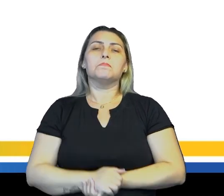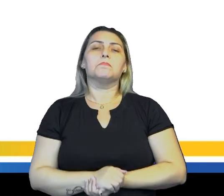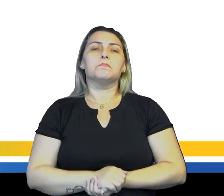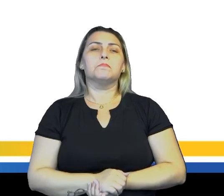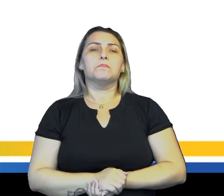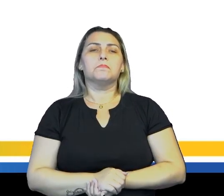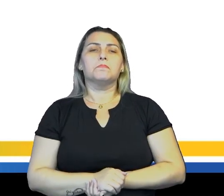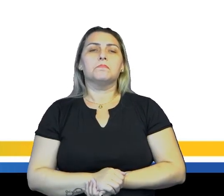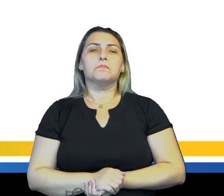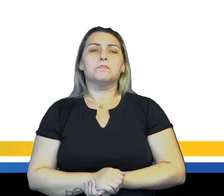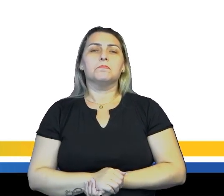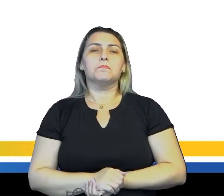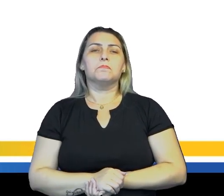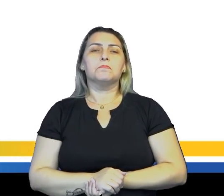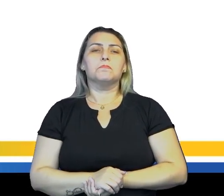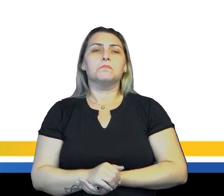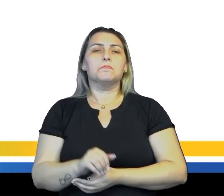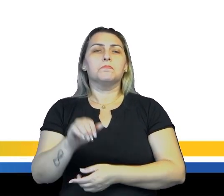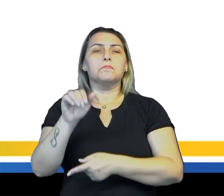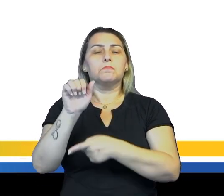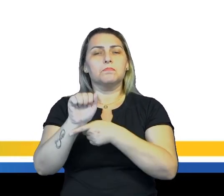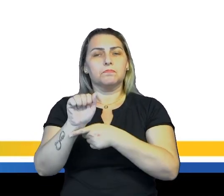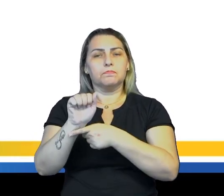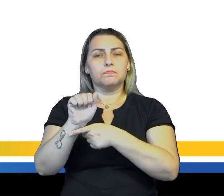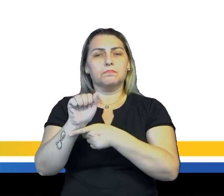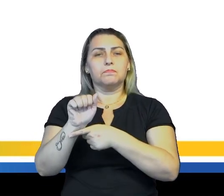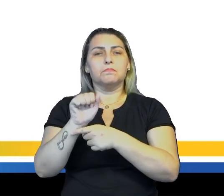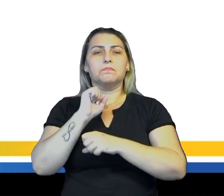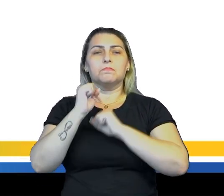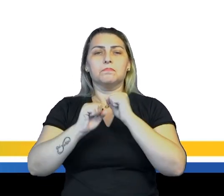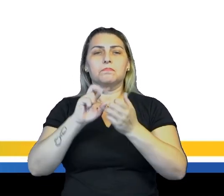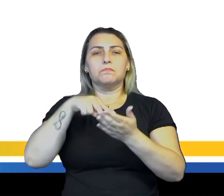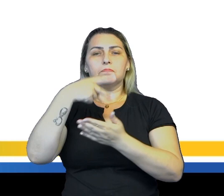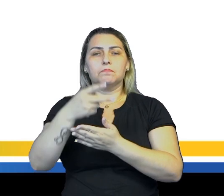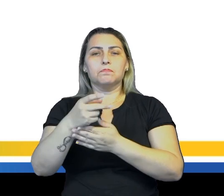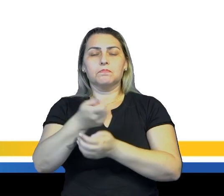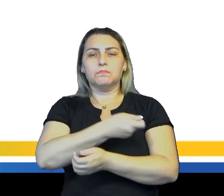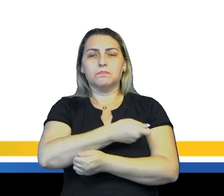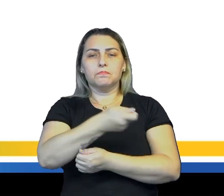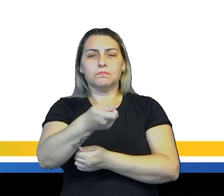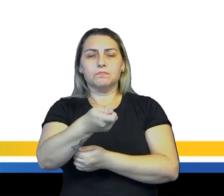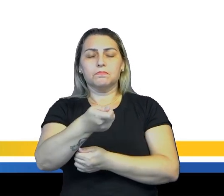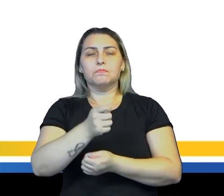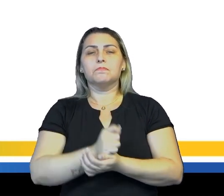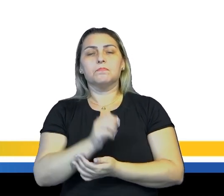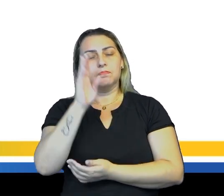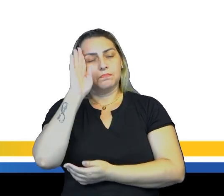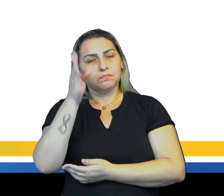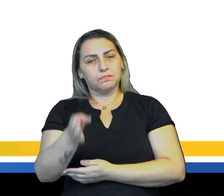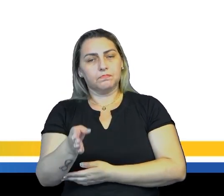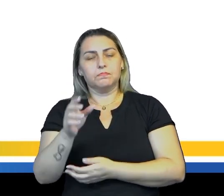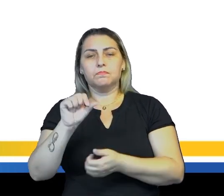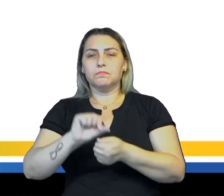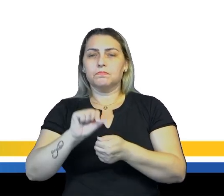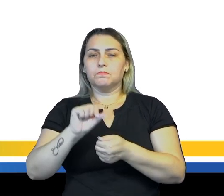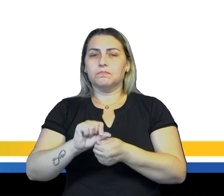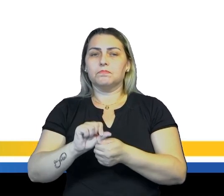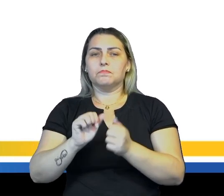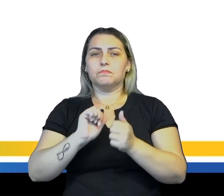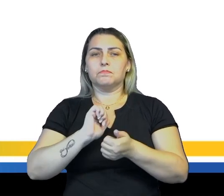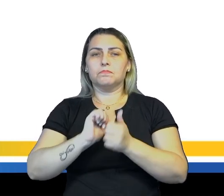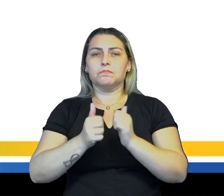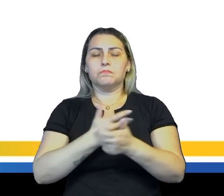é só para os campeões alternativa correta a correr saltar lançar que são os aspectos principais desenvolvidos no